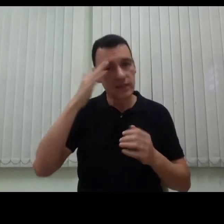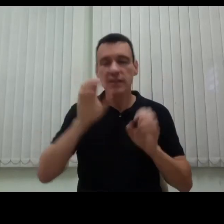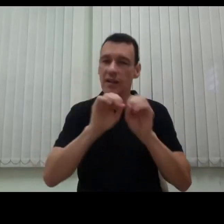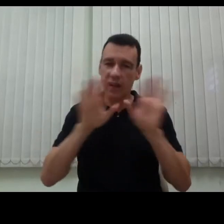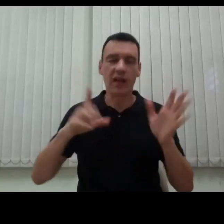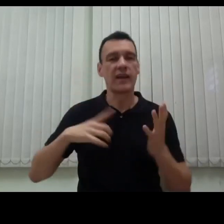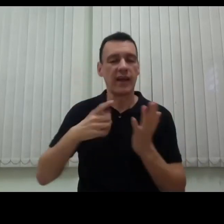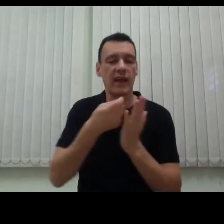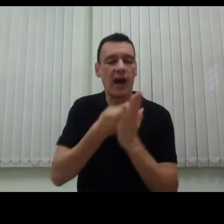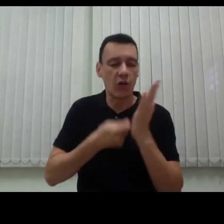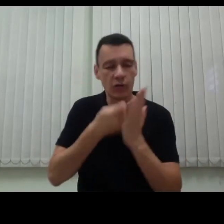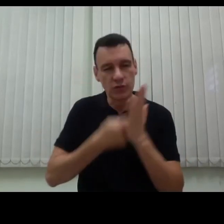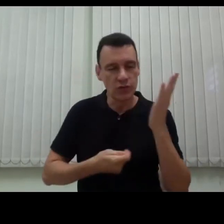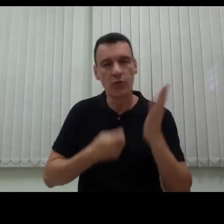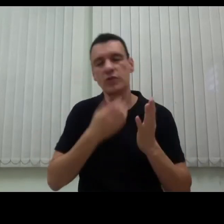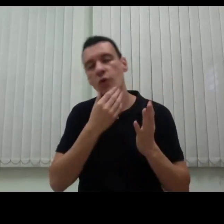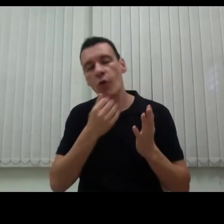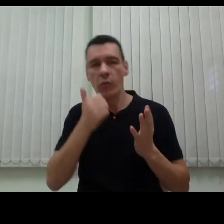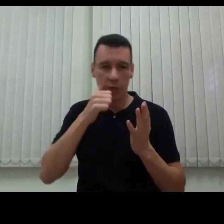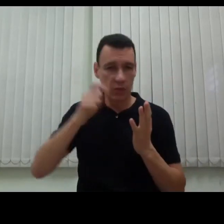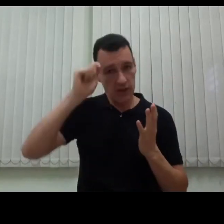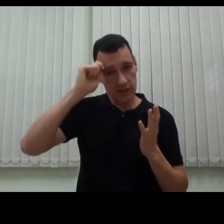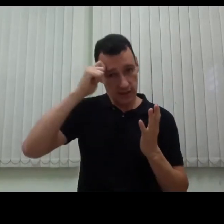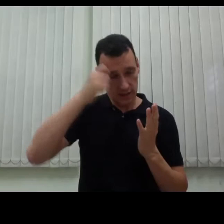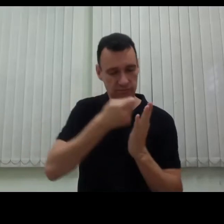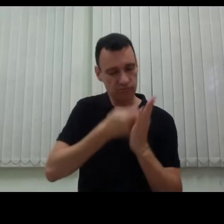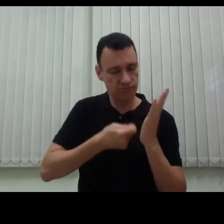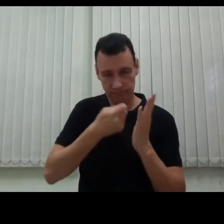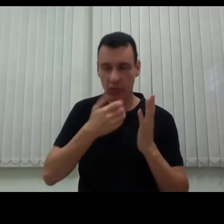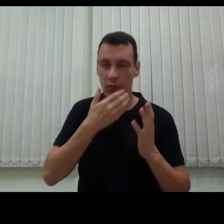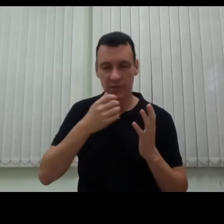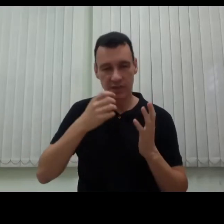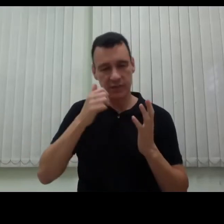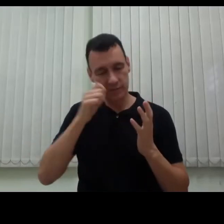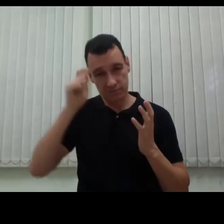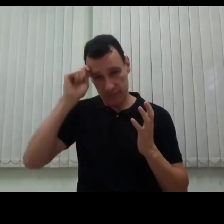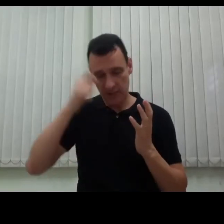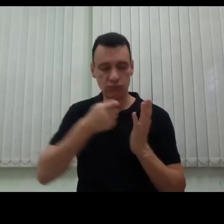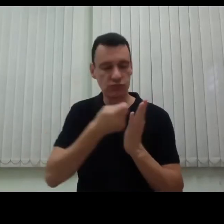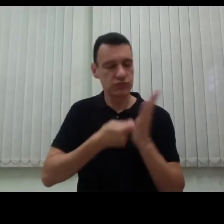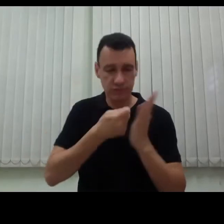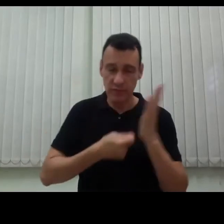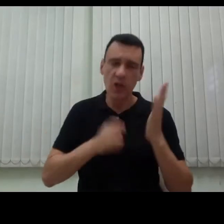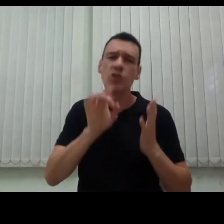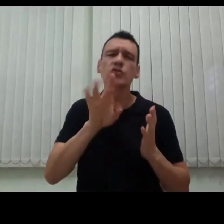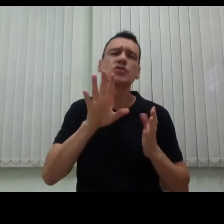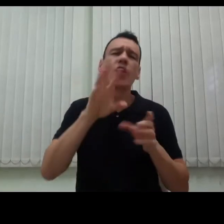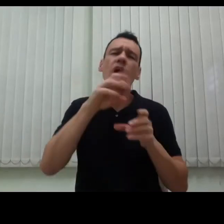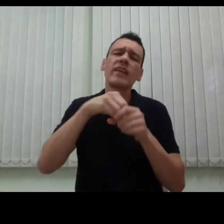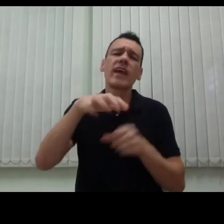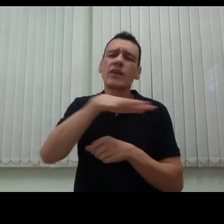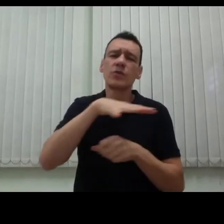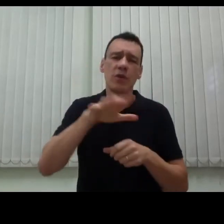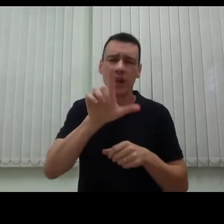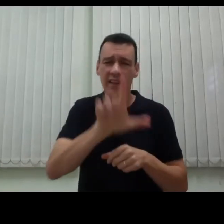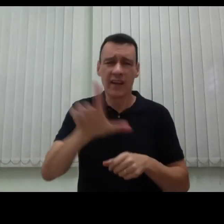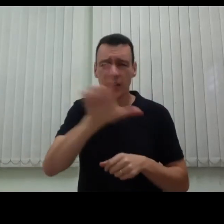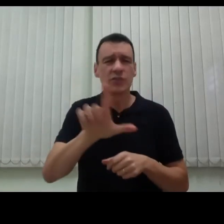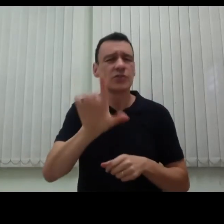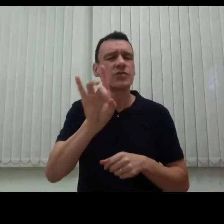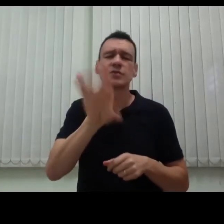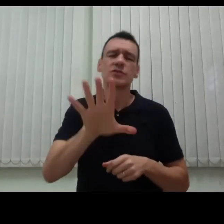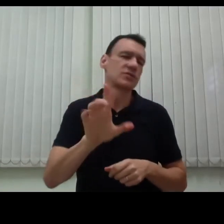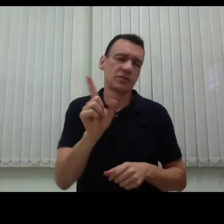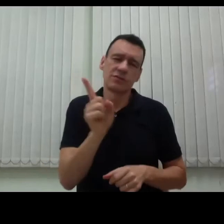e autoras negras, tanto no campo da literatura, como também pensando uma